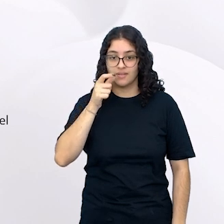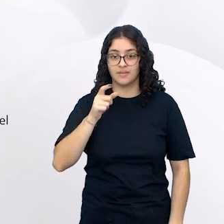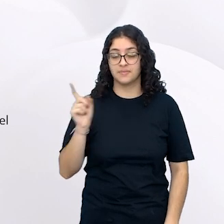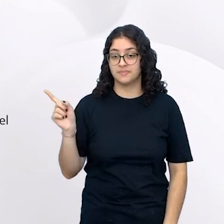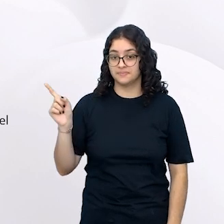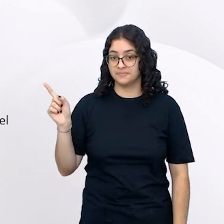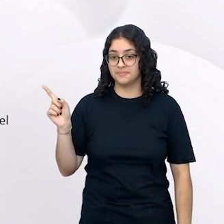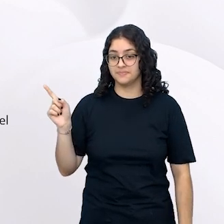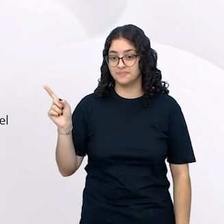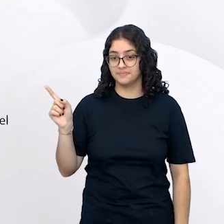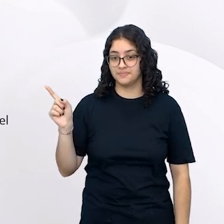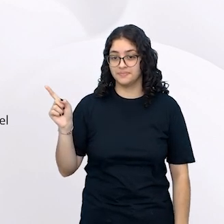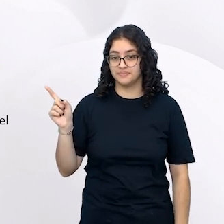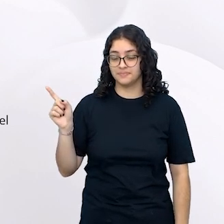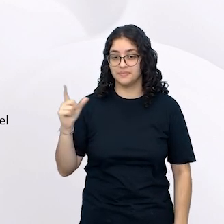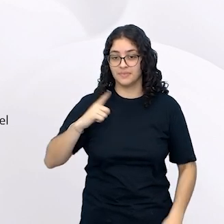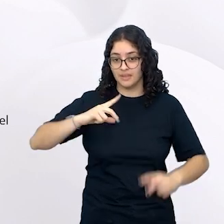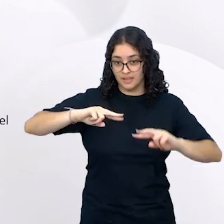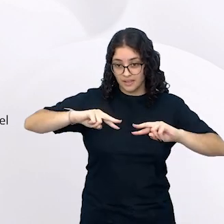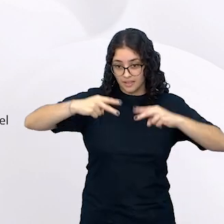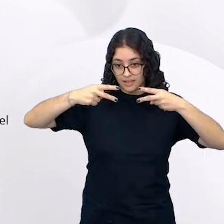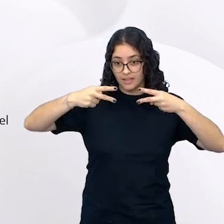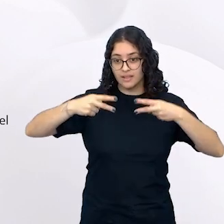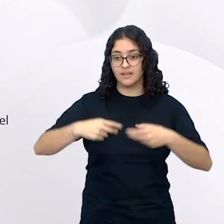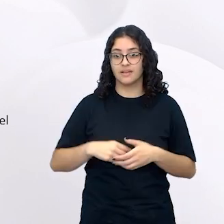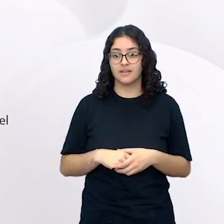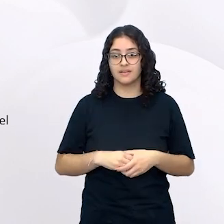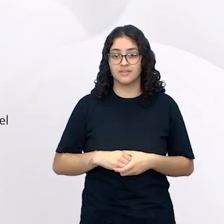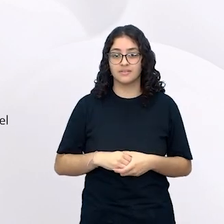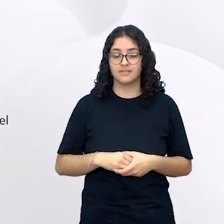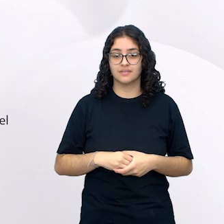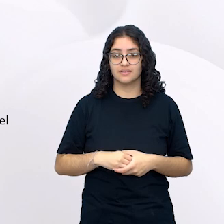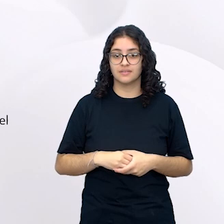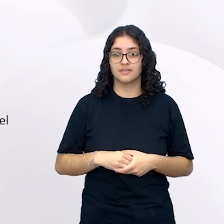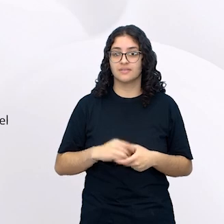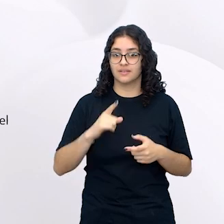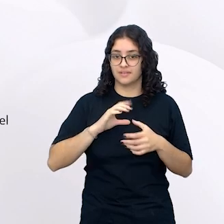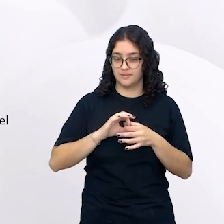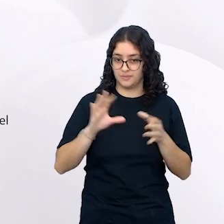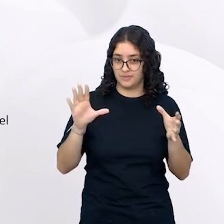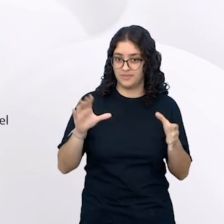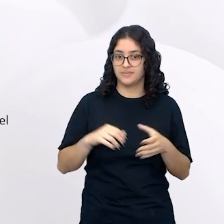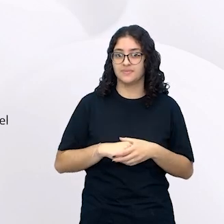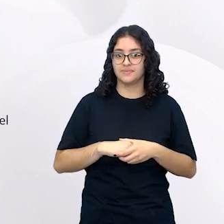então, no link, né? Que está disponíveis, né?